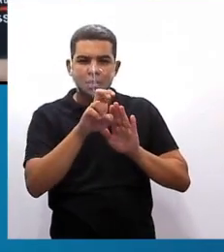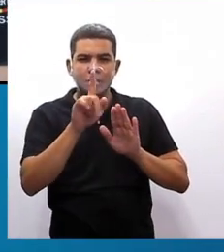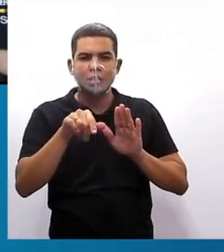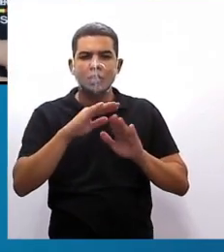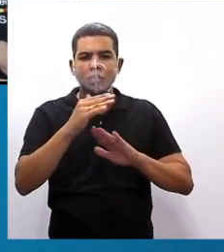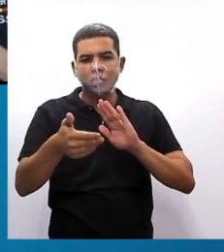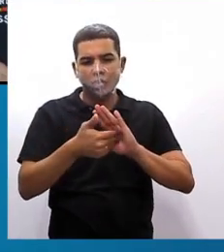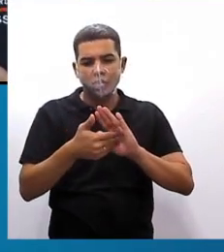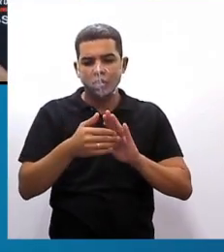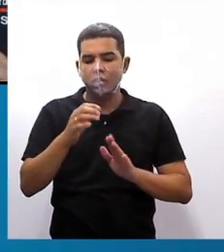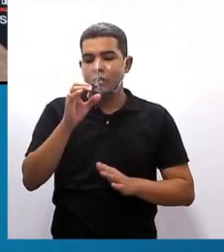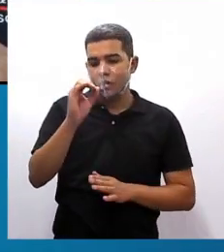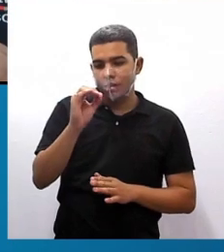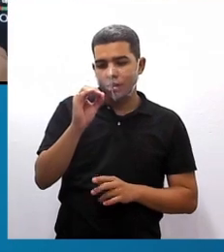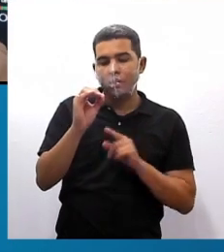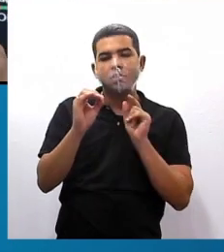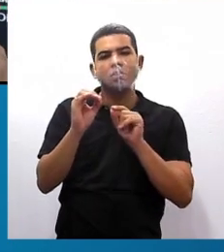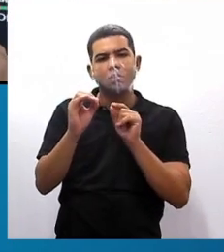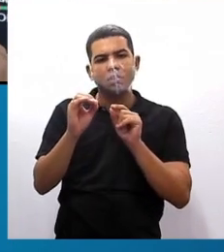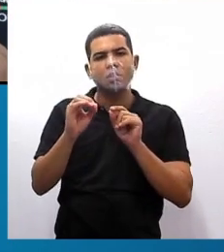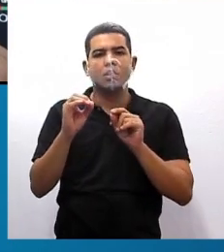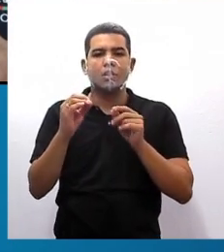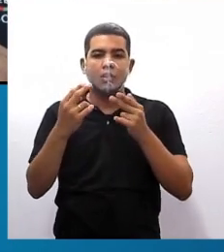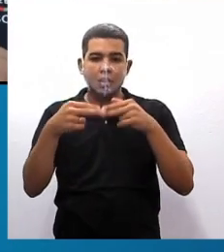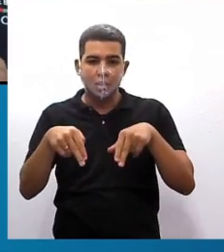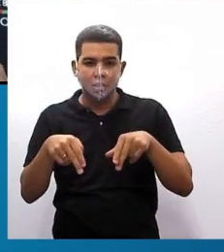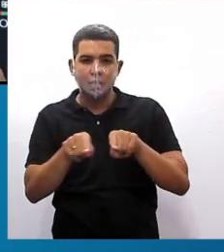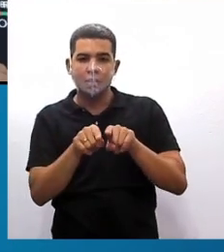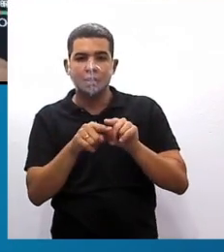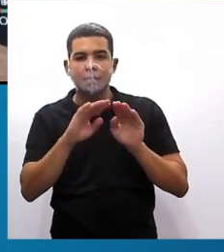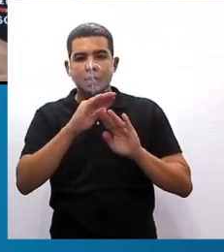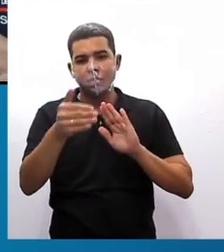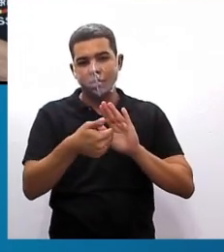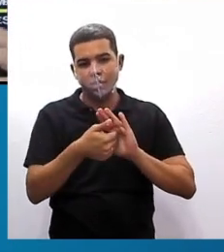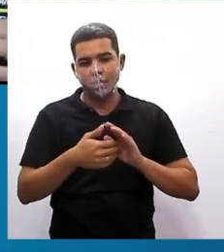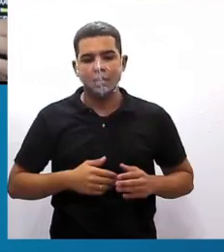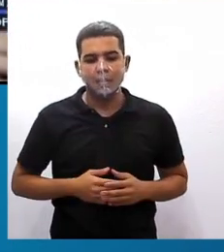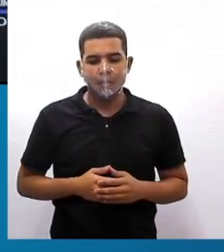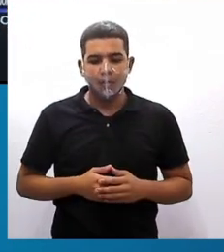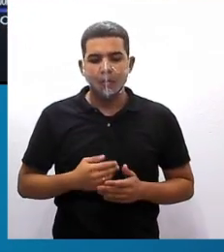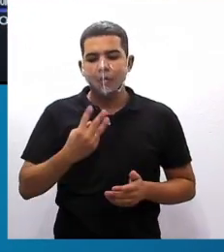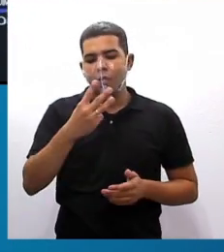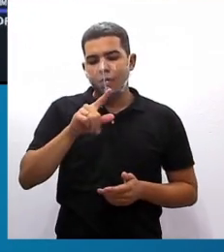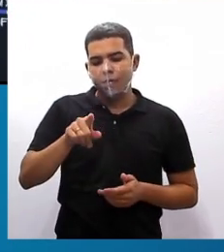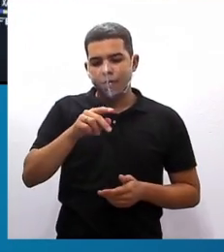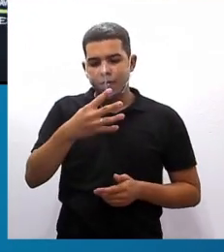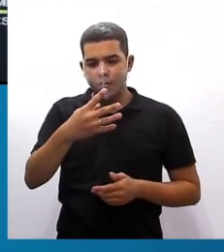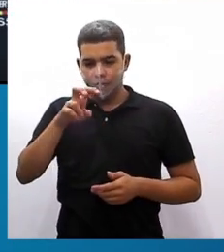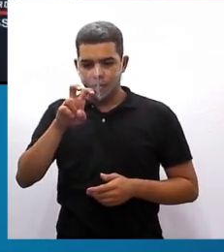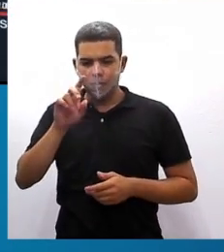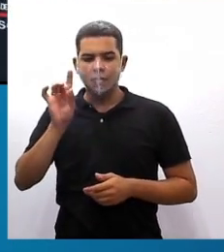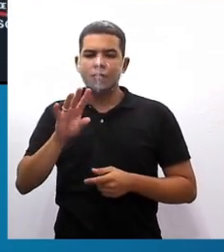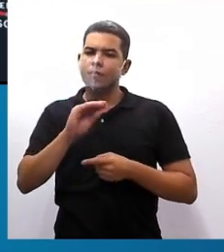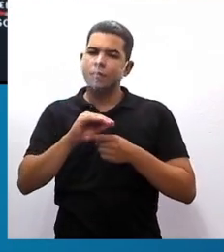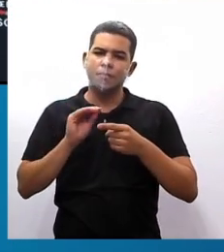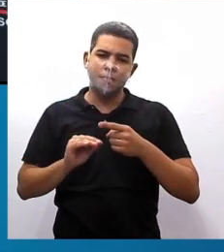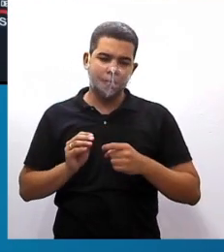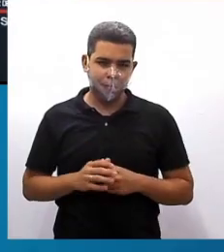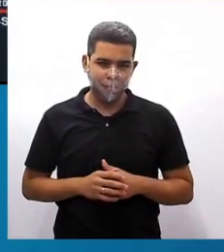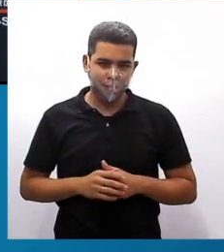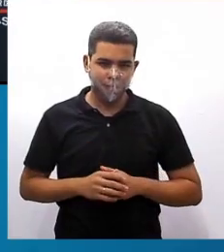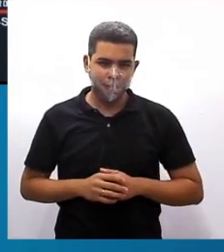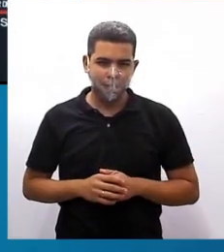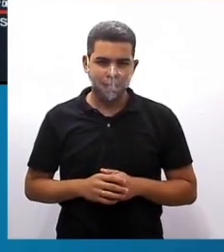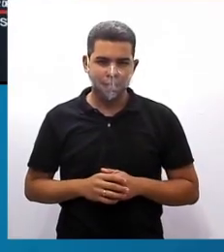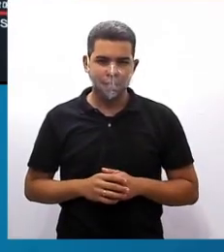é natural e é inteiro. Agora, o 3,45 ele é somente racional. Então, vou dar entrada o